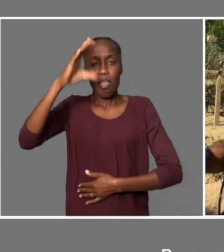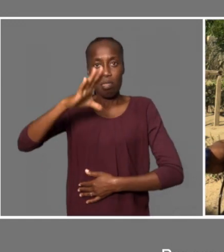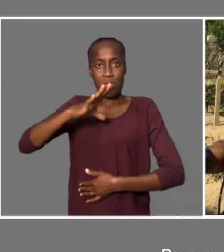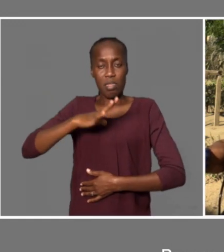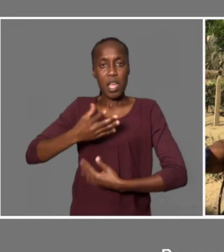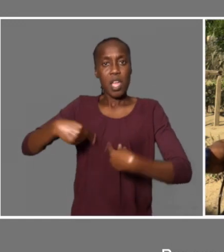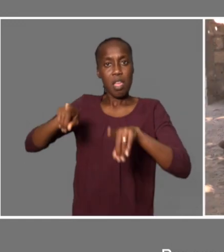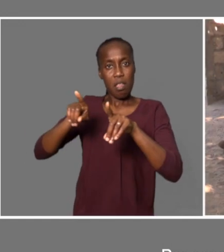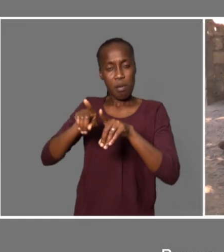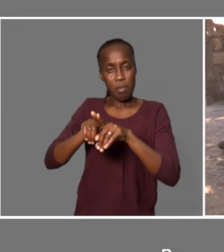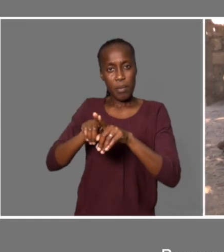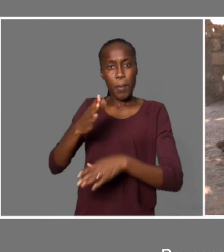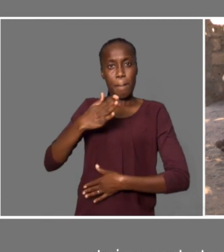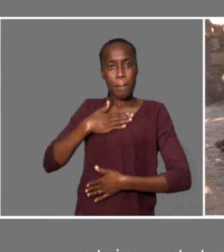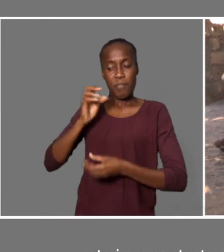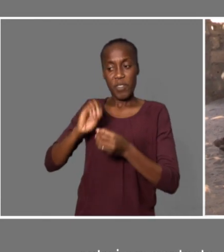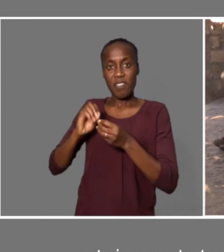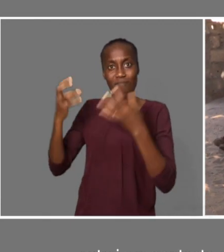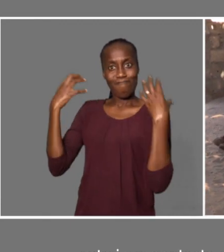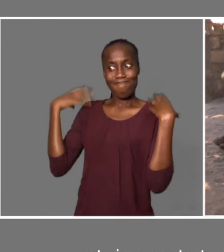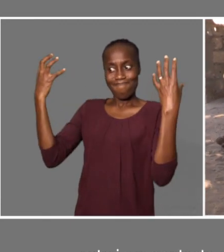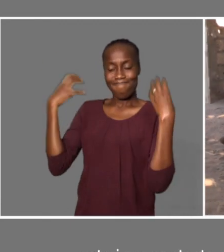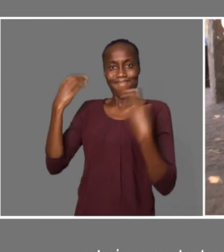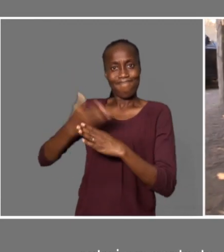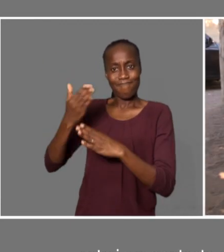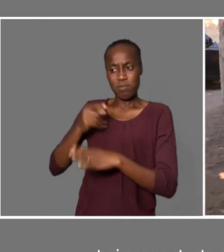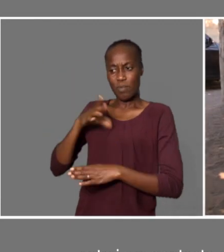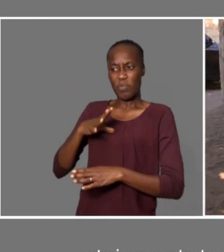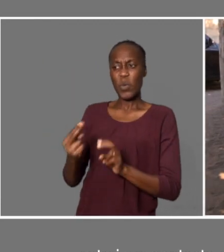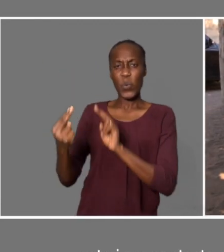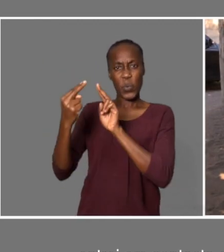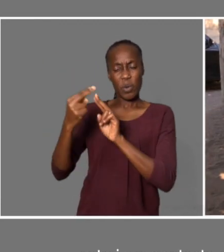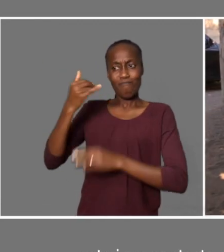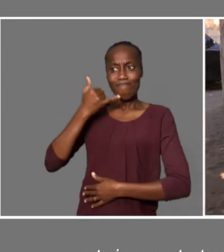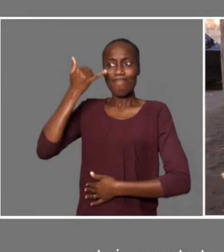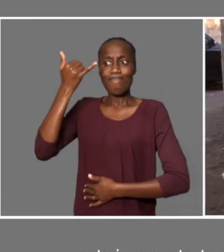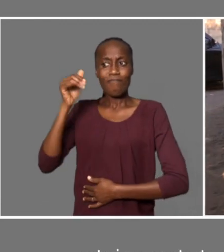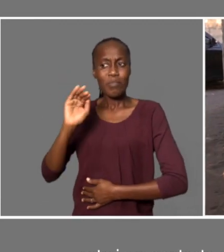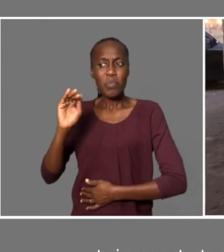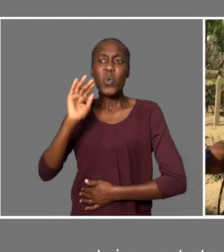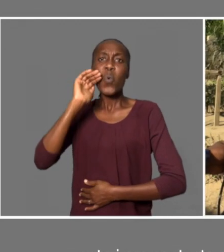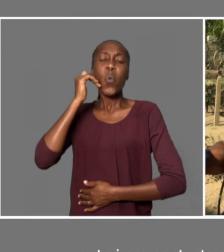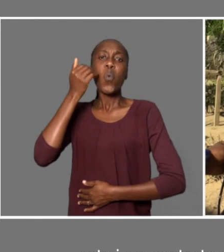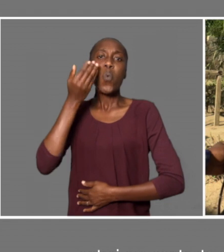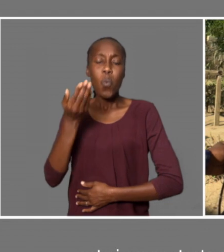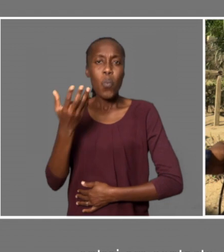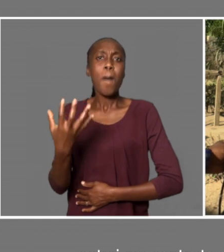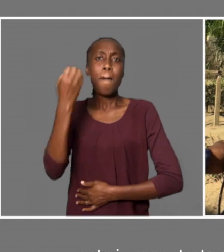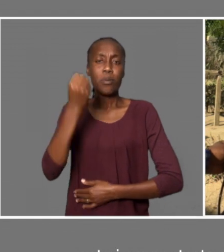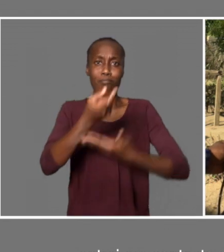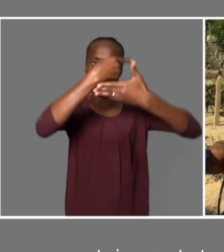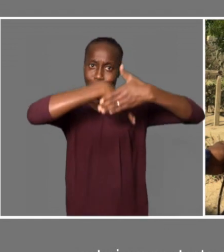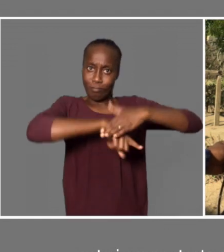fisioterapeuta. E tenho contato com ele, no sentido de, para quando a deslocação à casa do menor